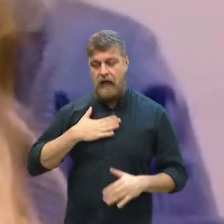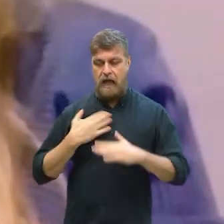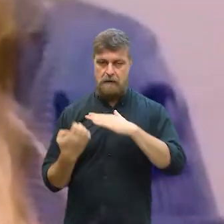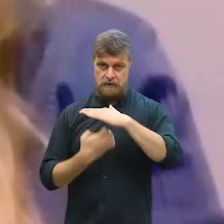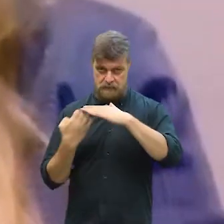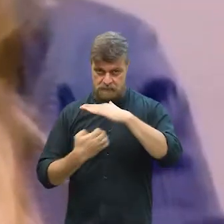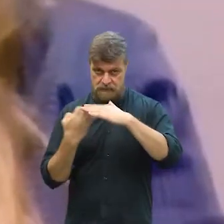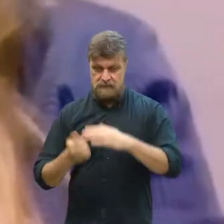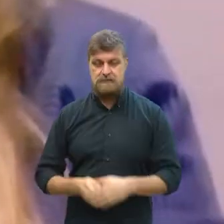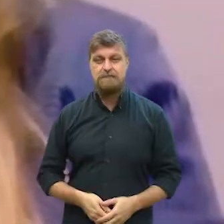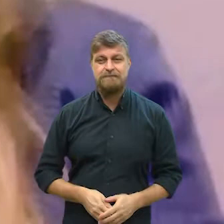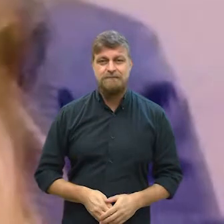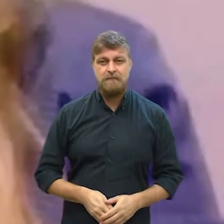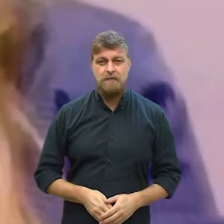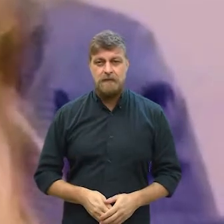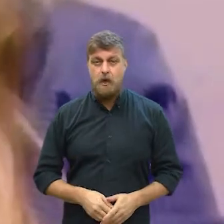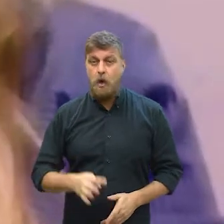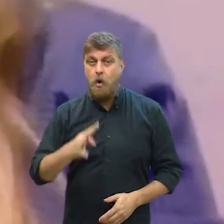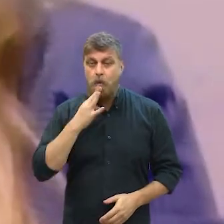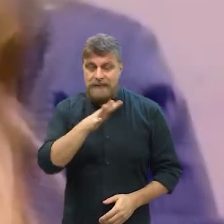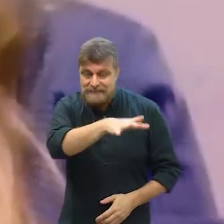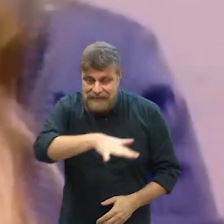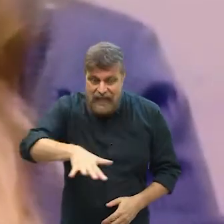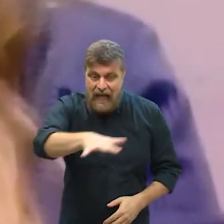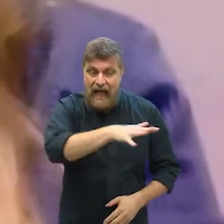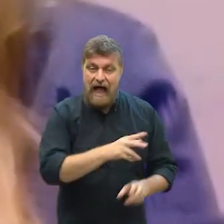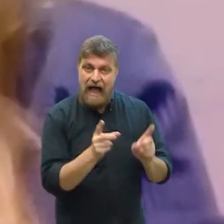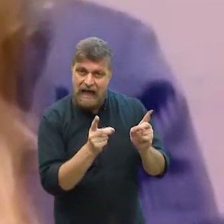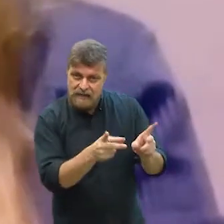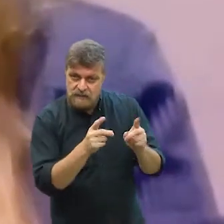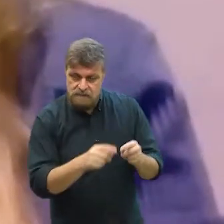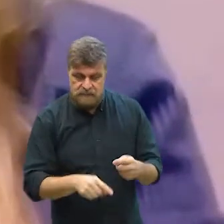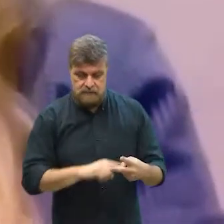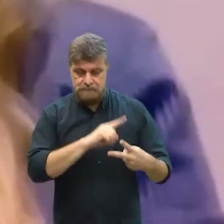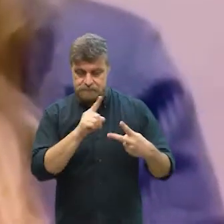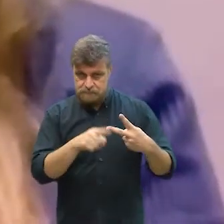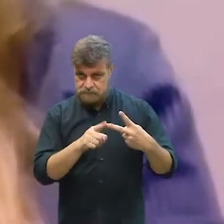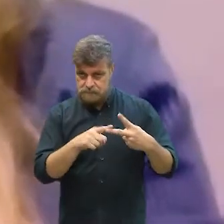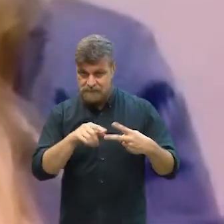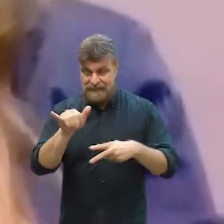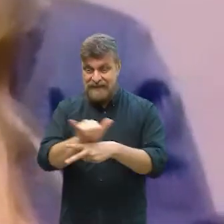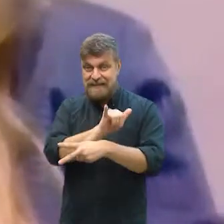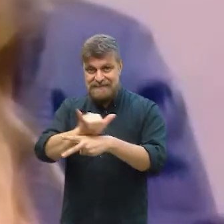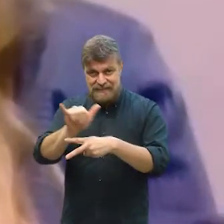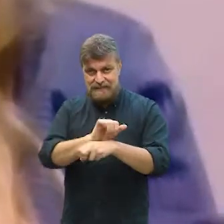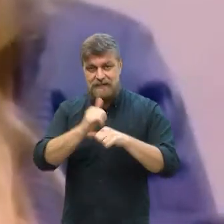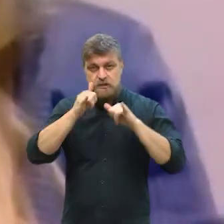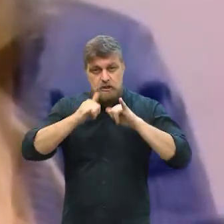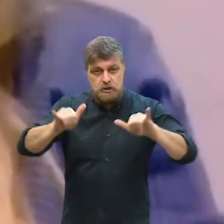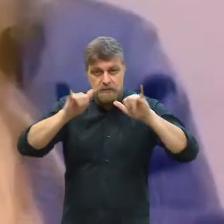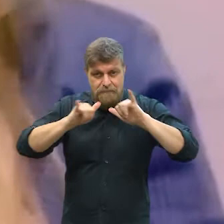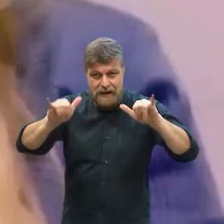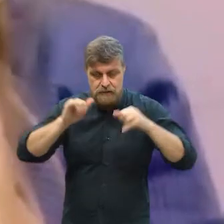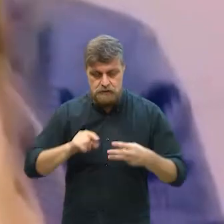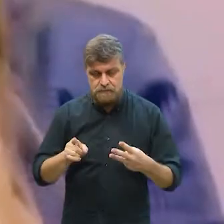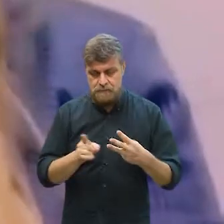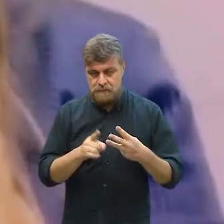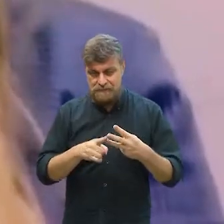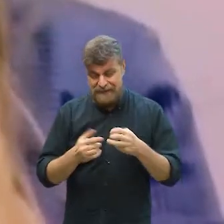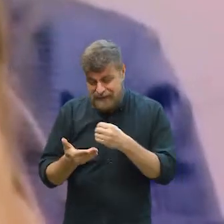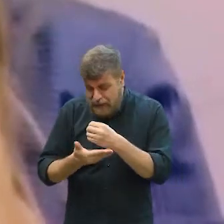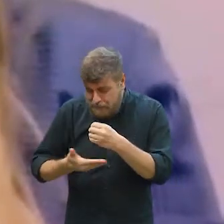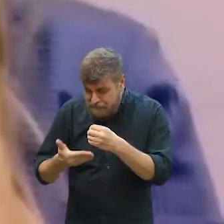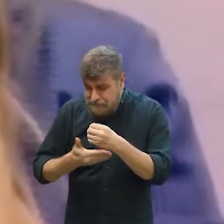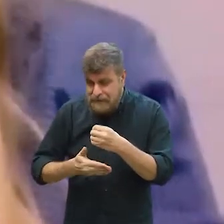seu negócio. Então, o primeiro passo é conhecer o seu mercado. O segundo momento é traçar as estratégias de marketing. E o